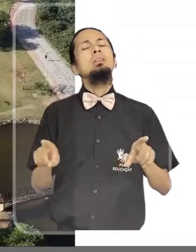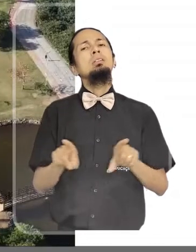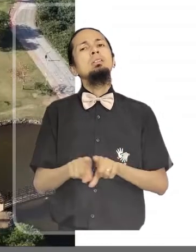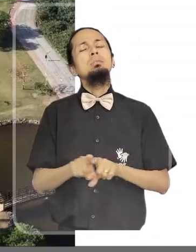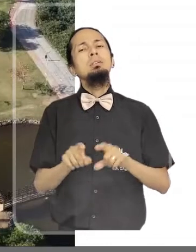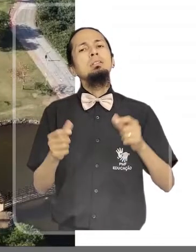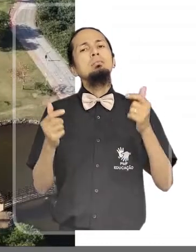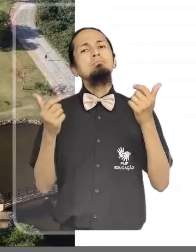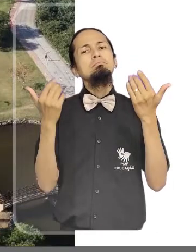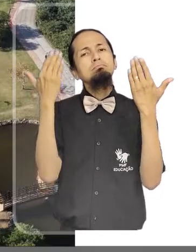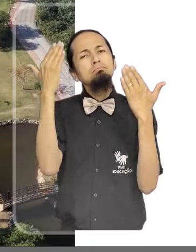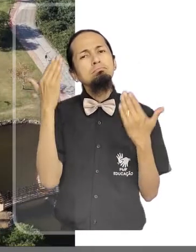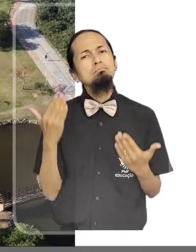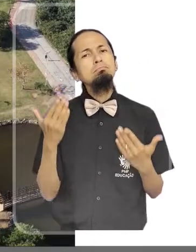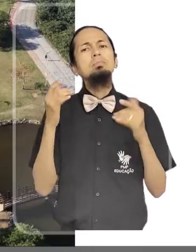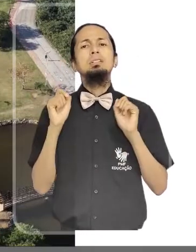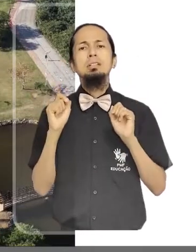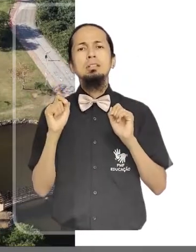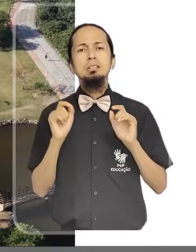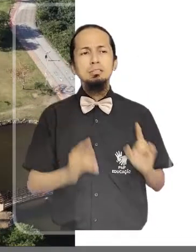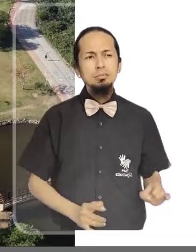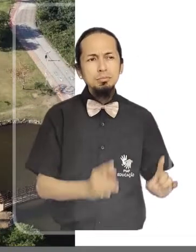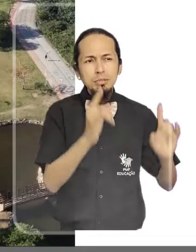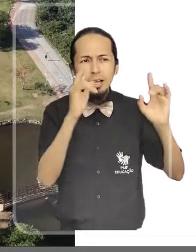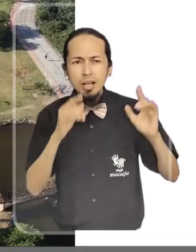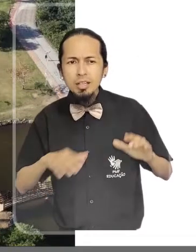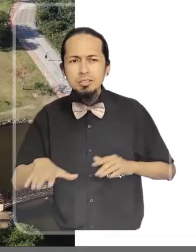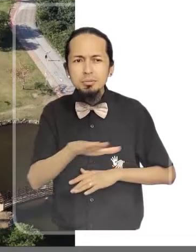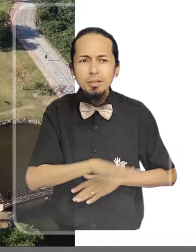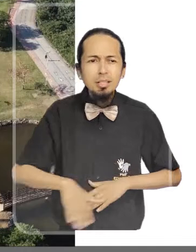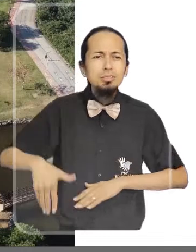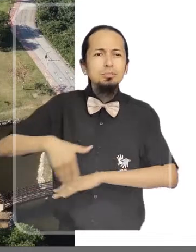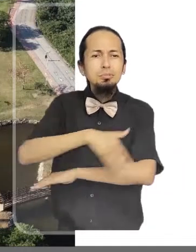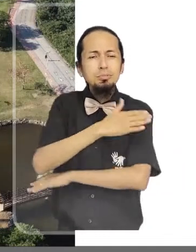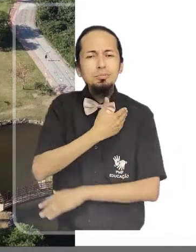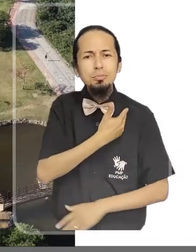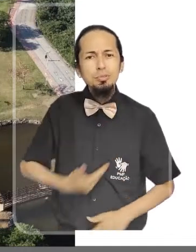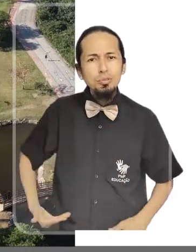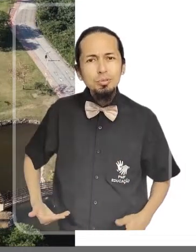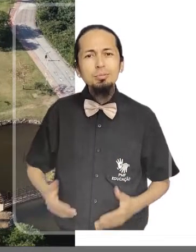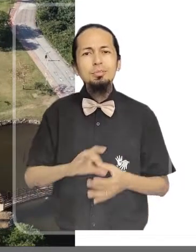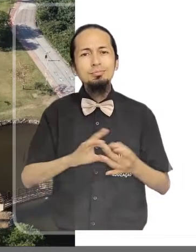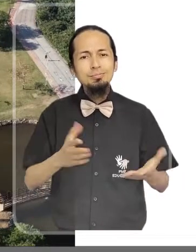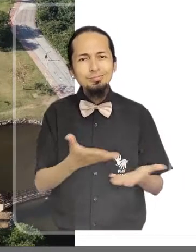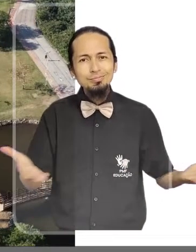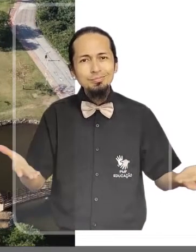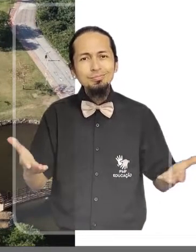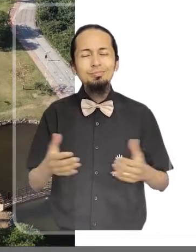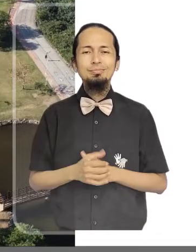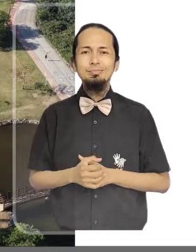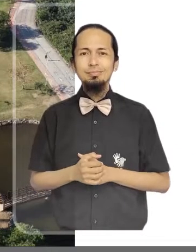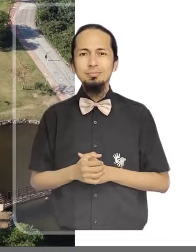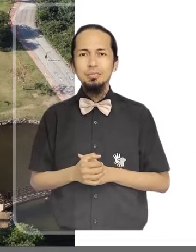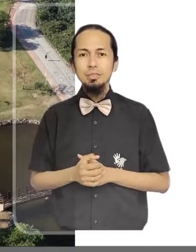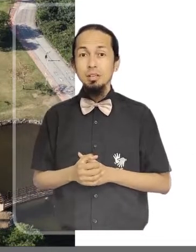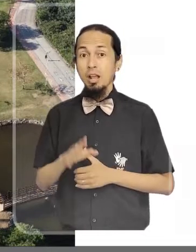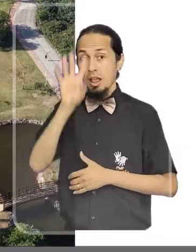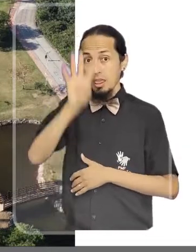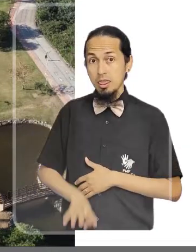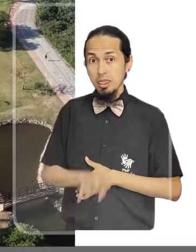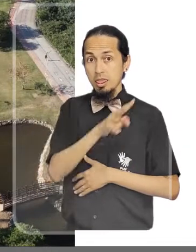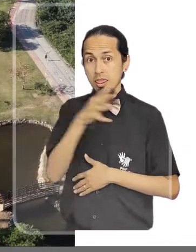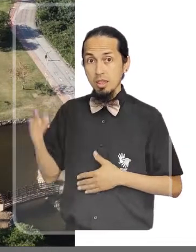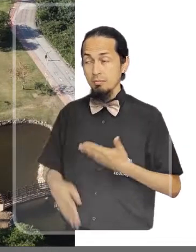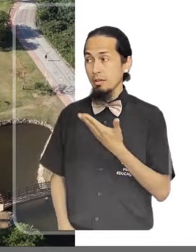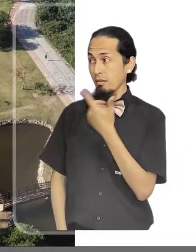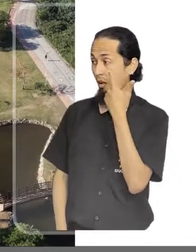Também foram analisados os equipamentos públicos, os espaços públicos da sede continental. Sobre a tabela que